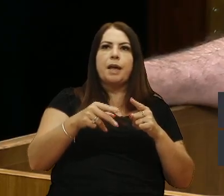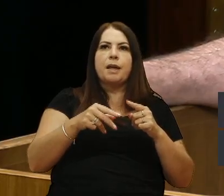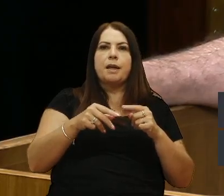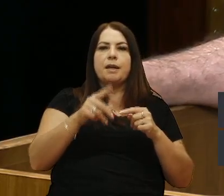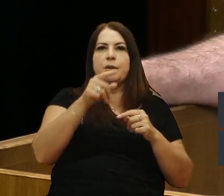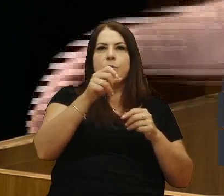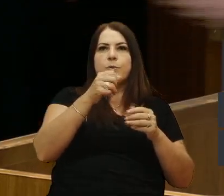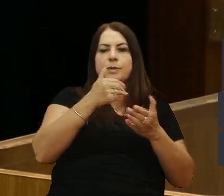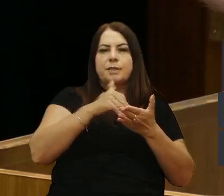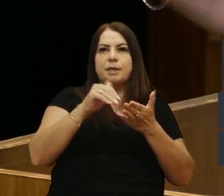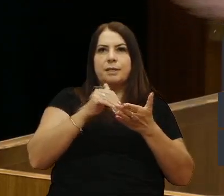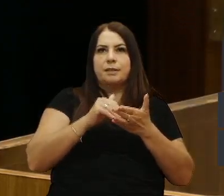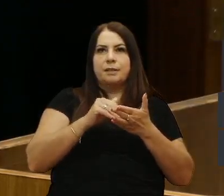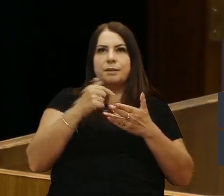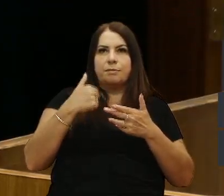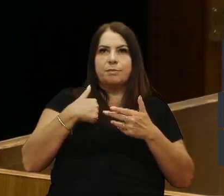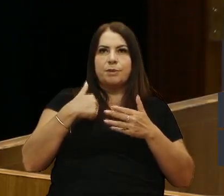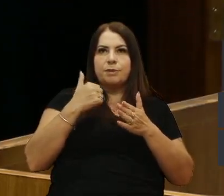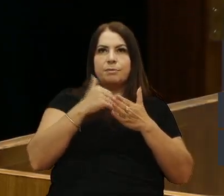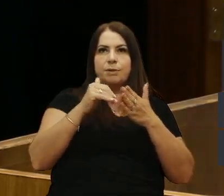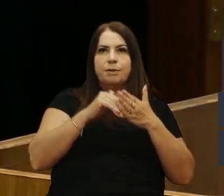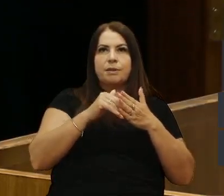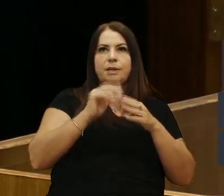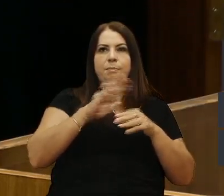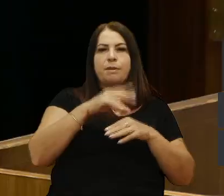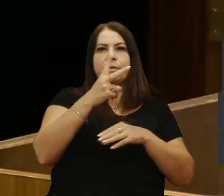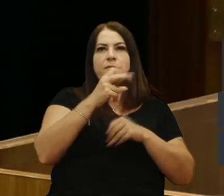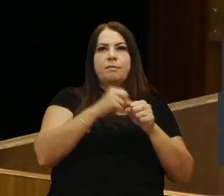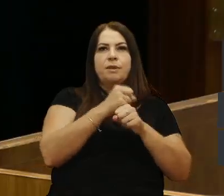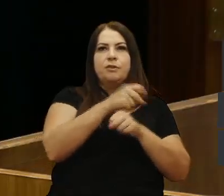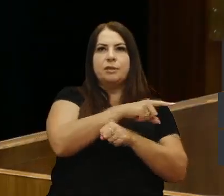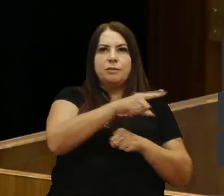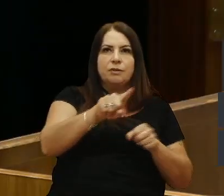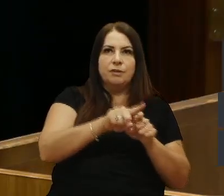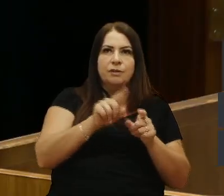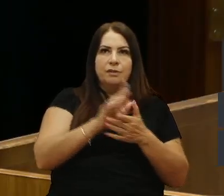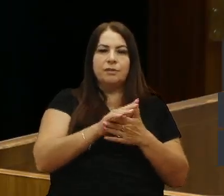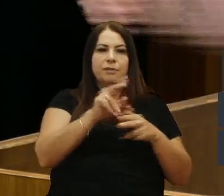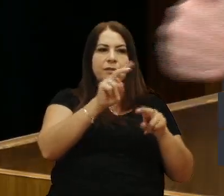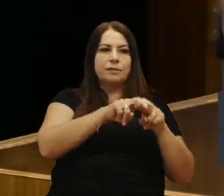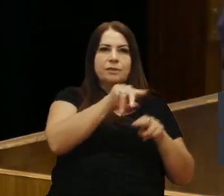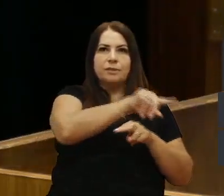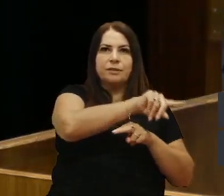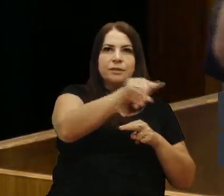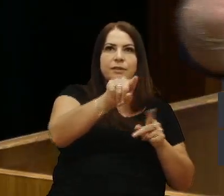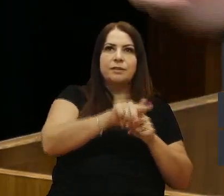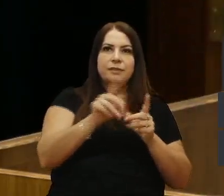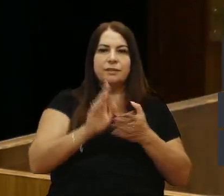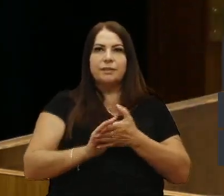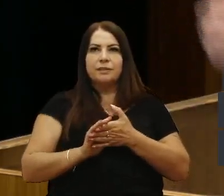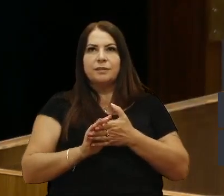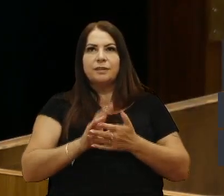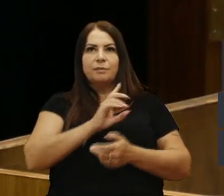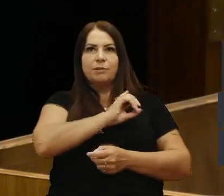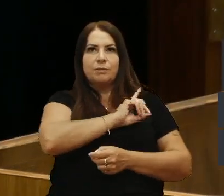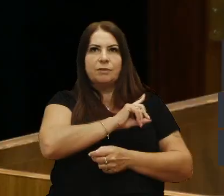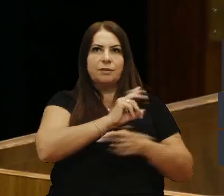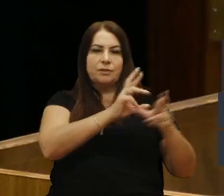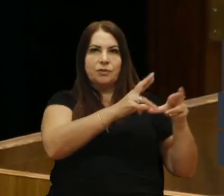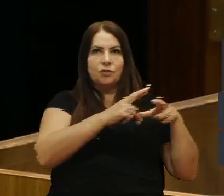secretário. Para mim, que o secretário fique mais 20 anos sentado na cadeira, que nem ele ficou como delegado